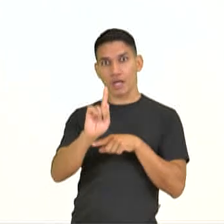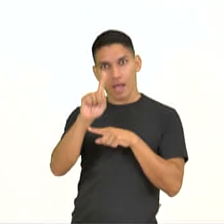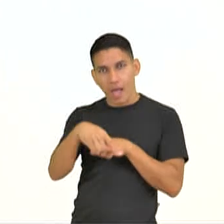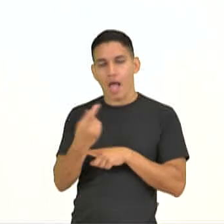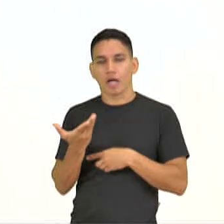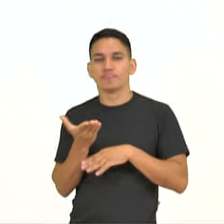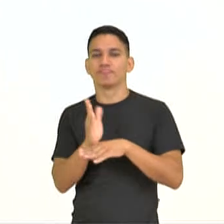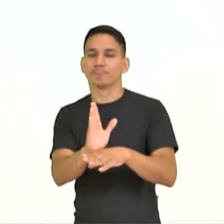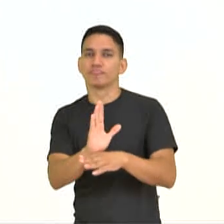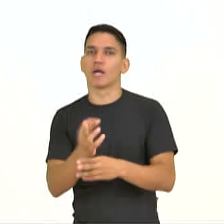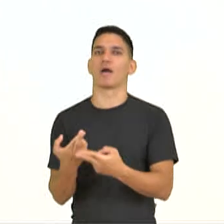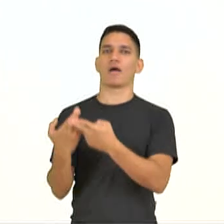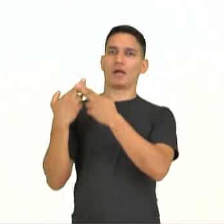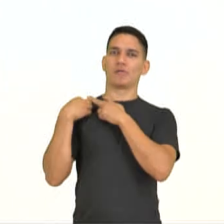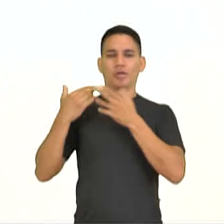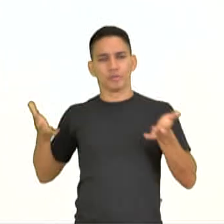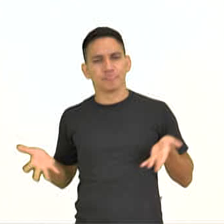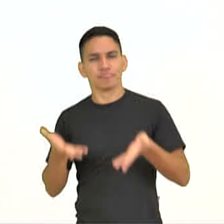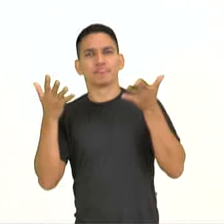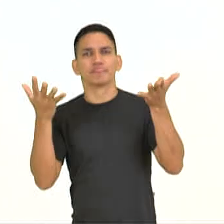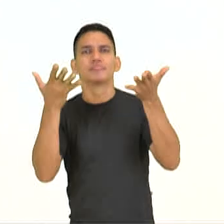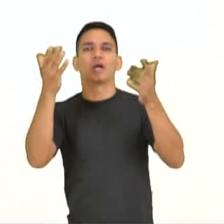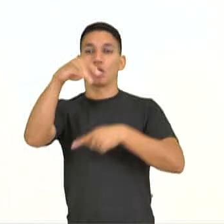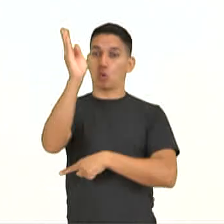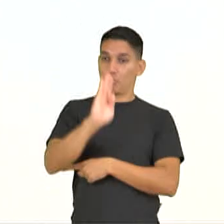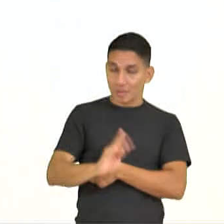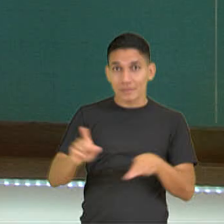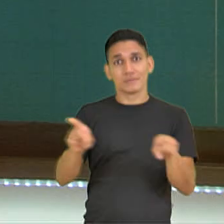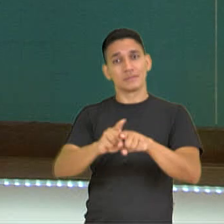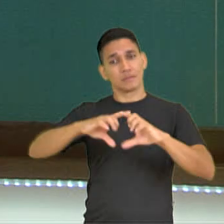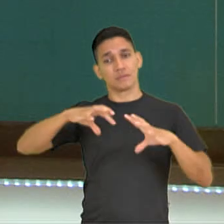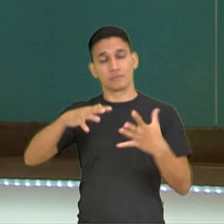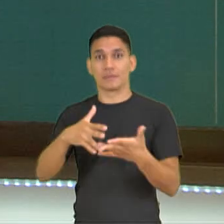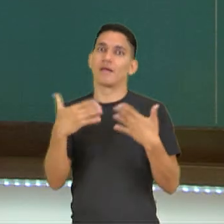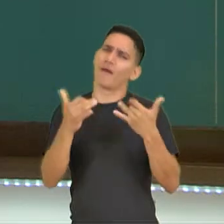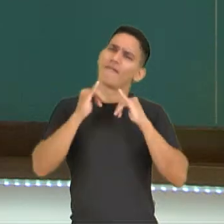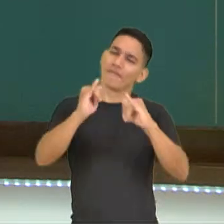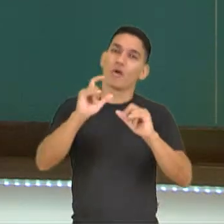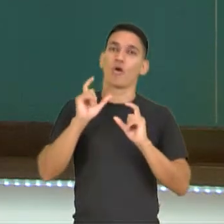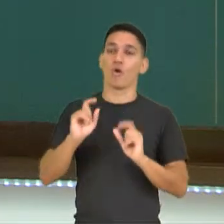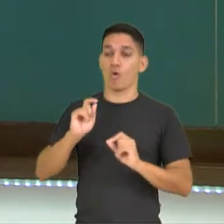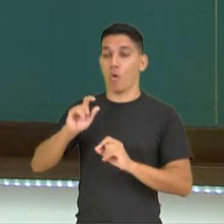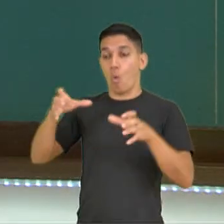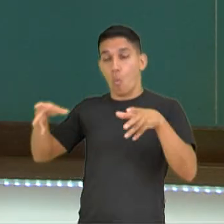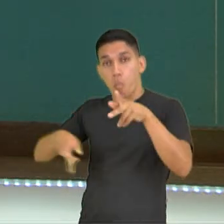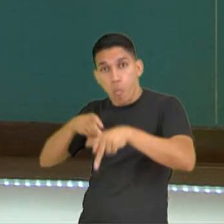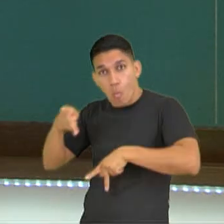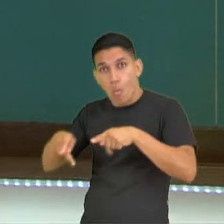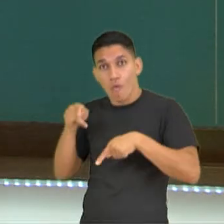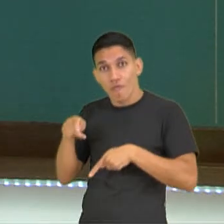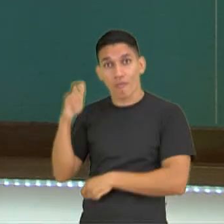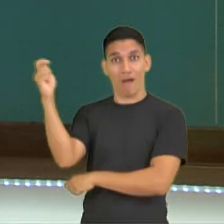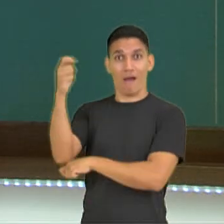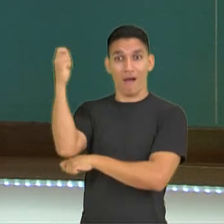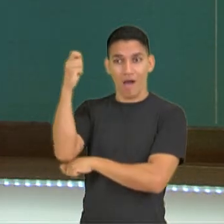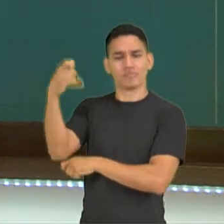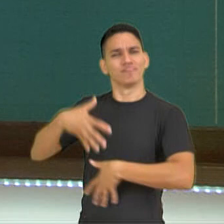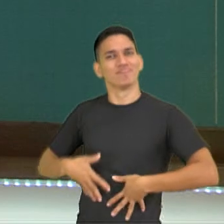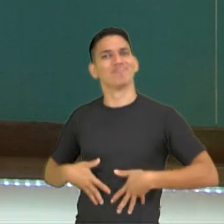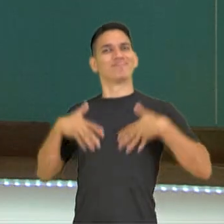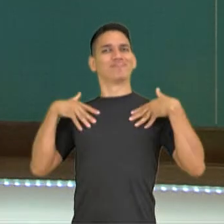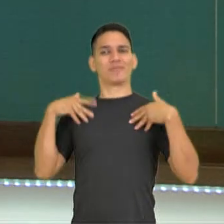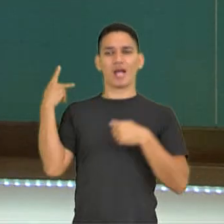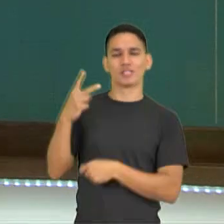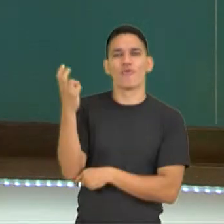mundo. Como conversamos, gente, o povo gaúcho, ele é muito orgulhoso da sua cultura, do seu folclore, das